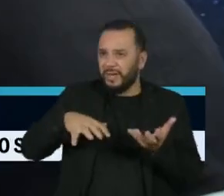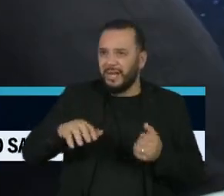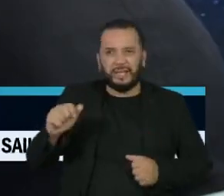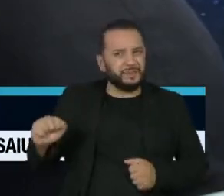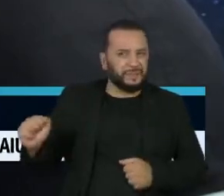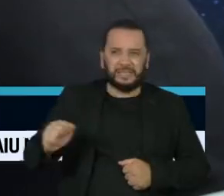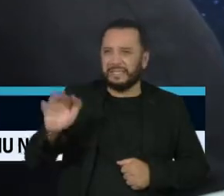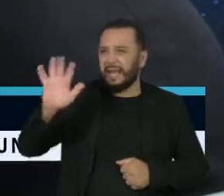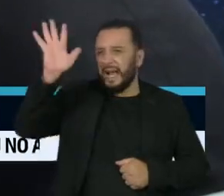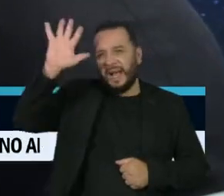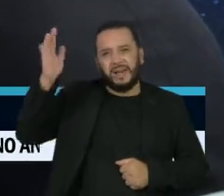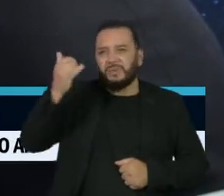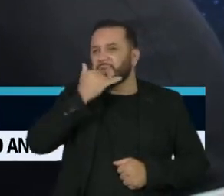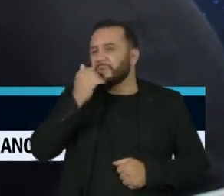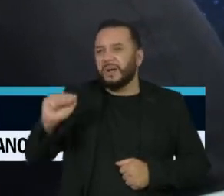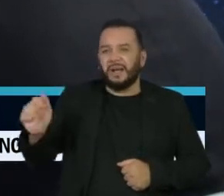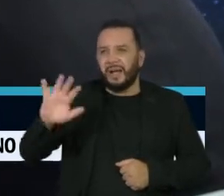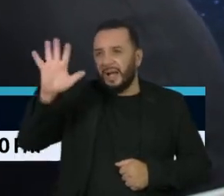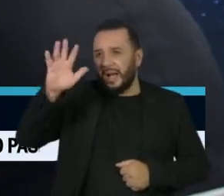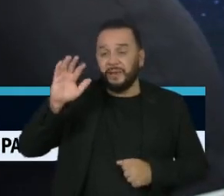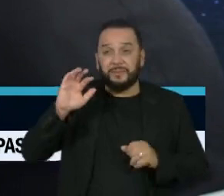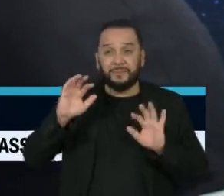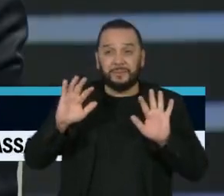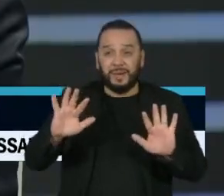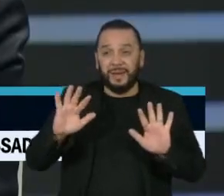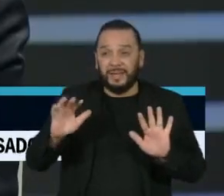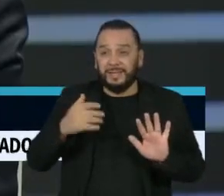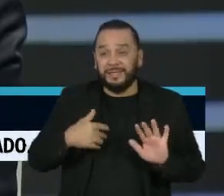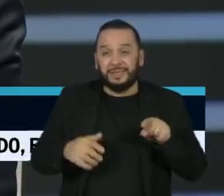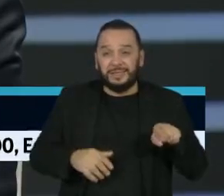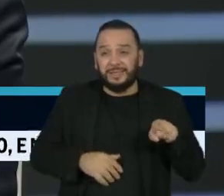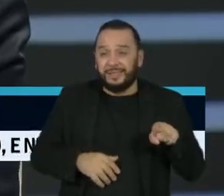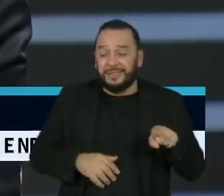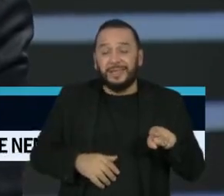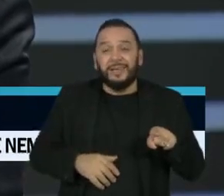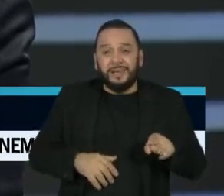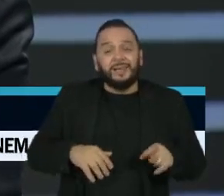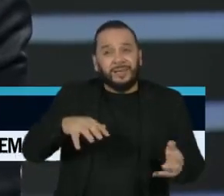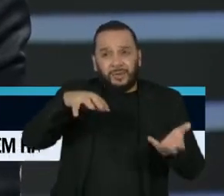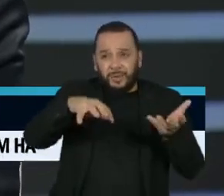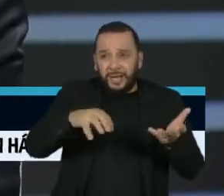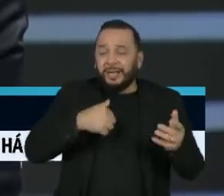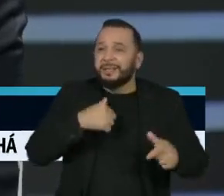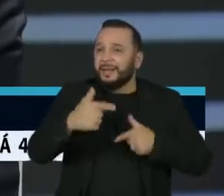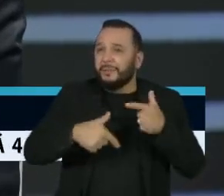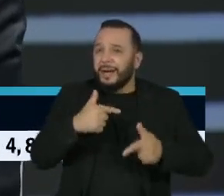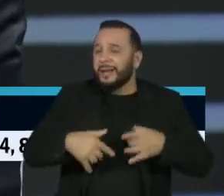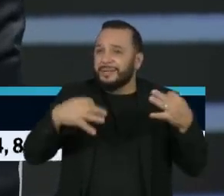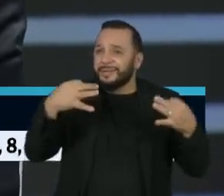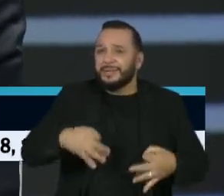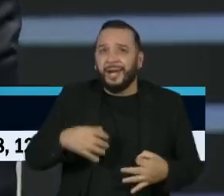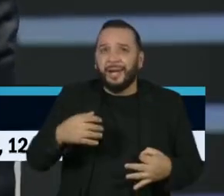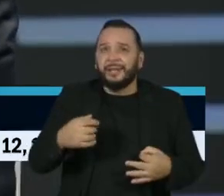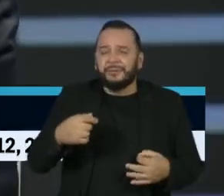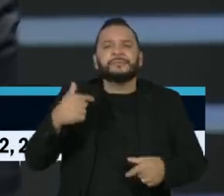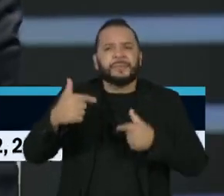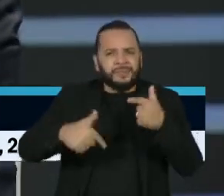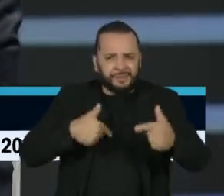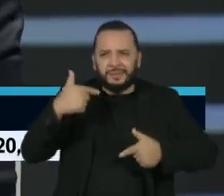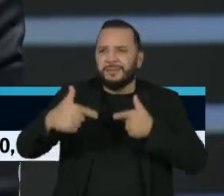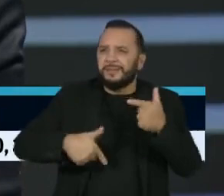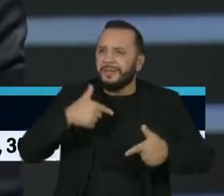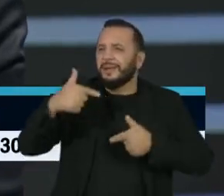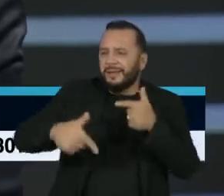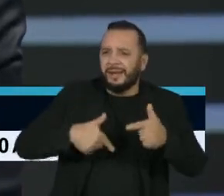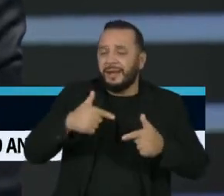nem o nosso. Mas se o Congresso fizesse a sua parte e trabalhasse como nós esperávamos que trabalhasse, e às